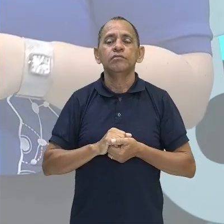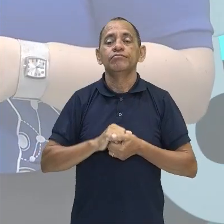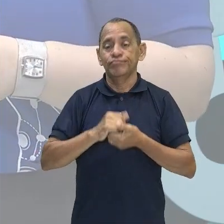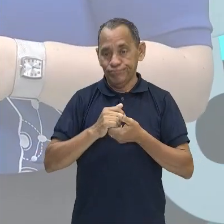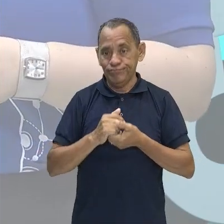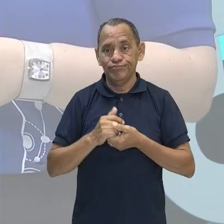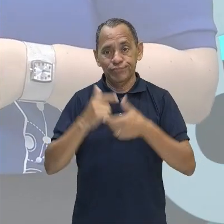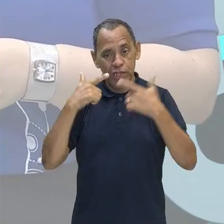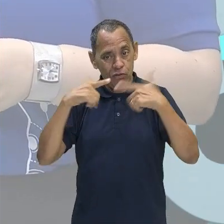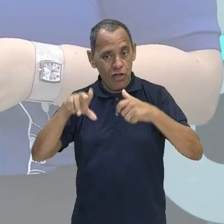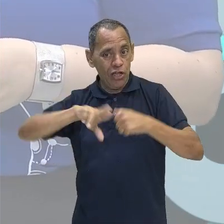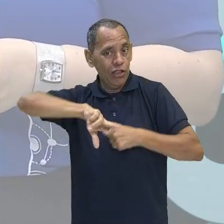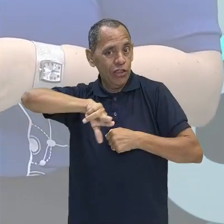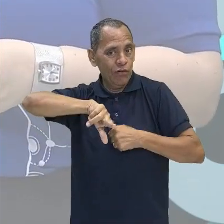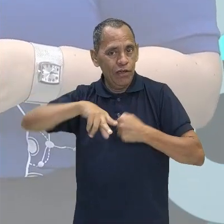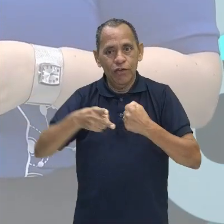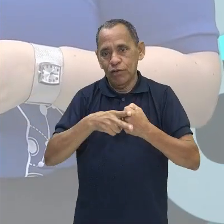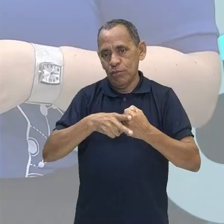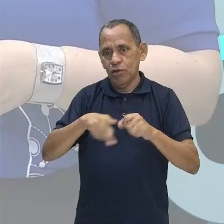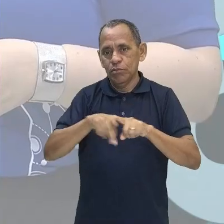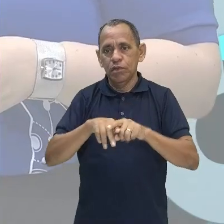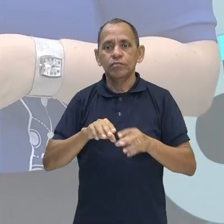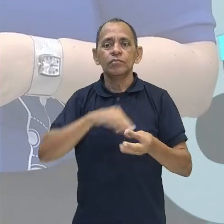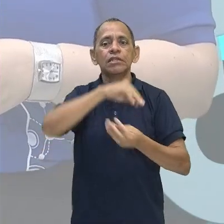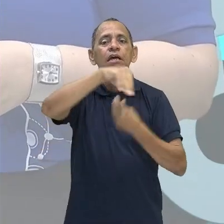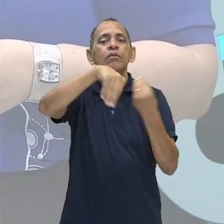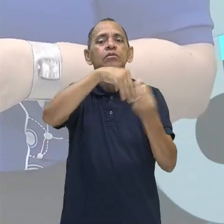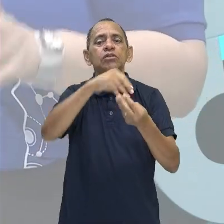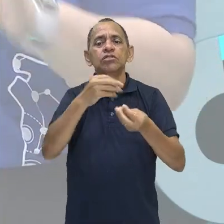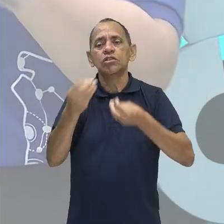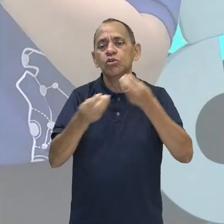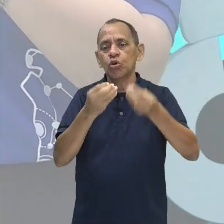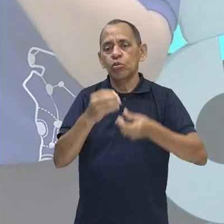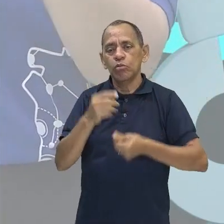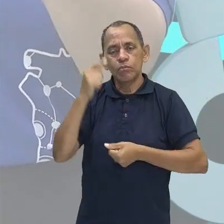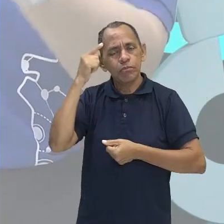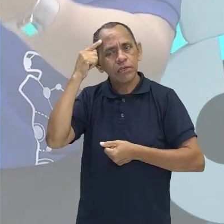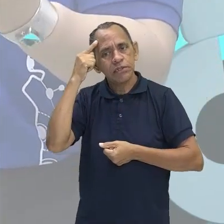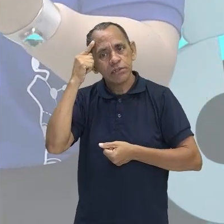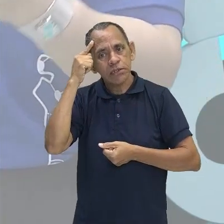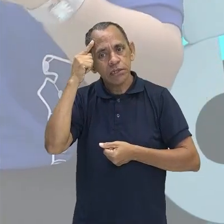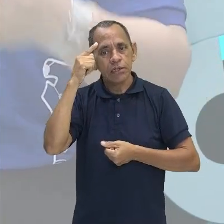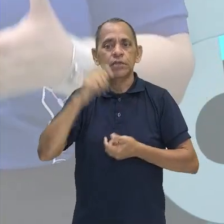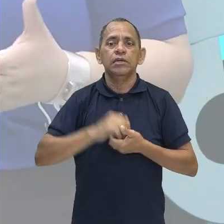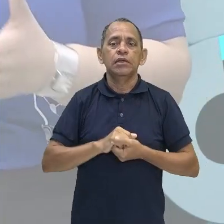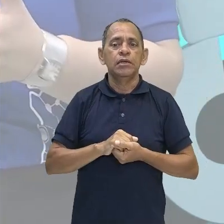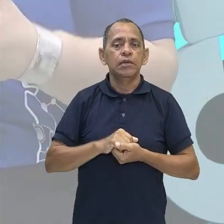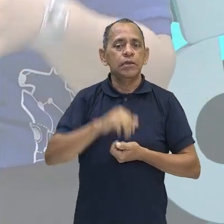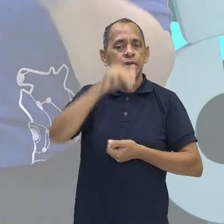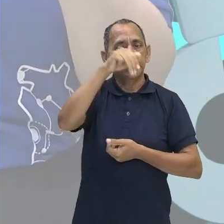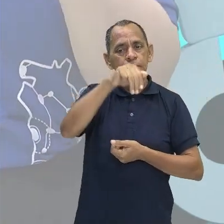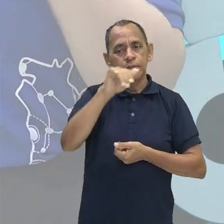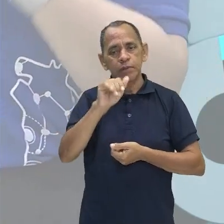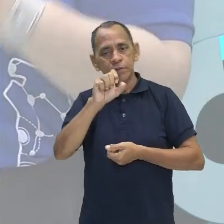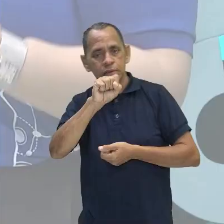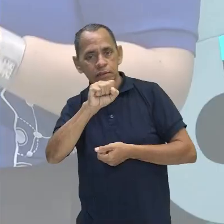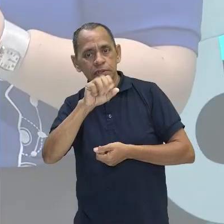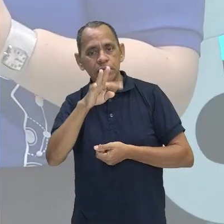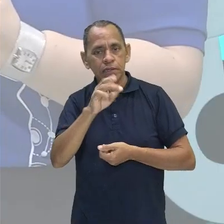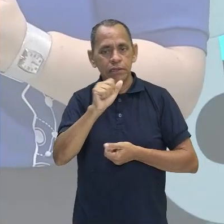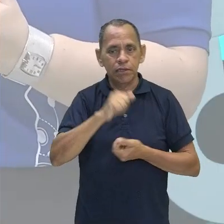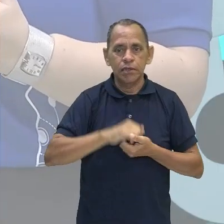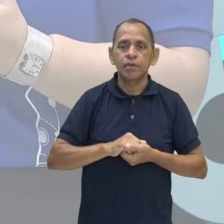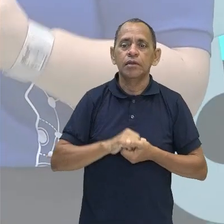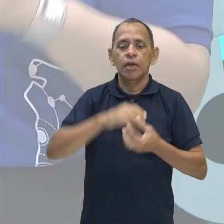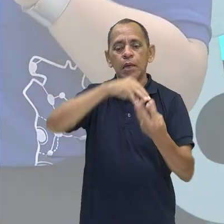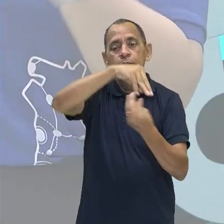certo? E a linguagem mista. E aí pensa, mista, mistura, e é exatamente isso. A